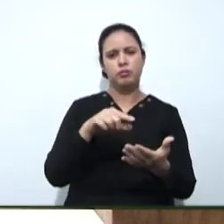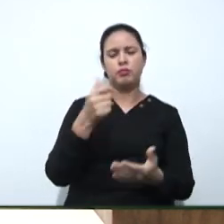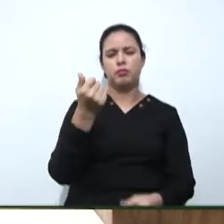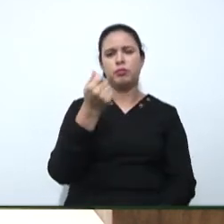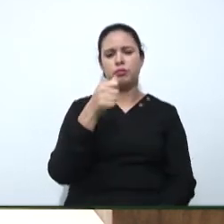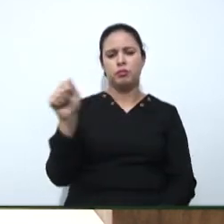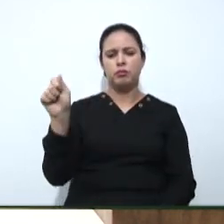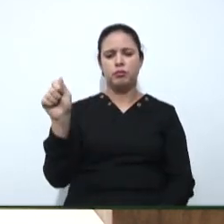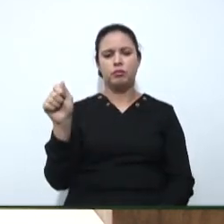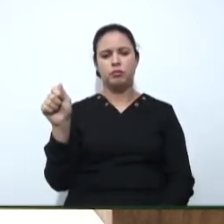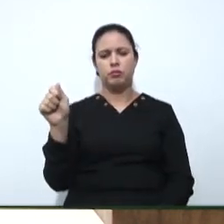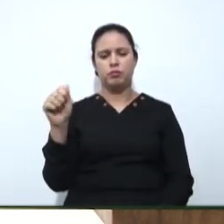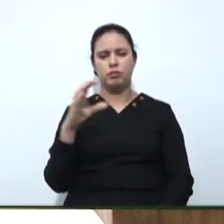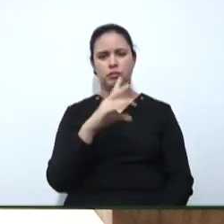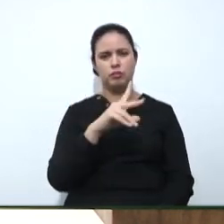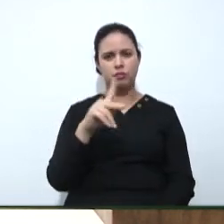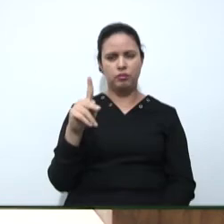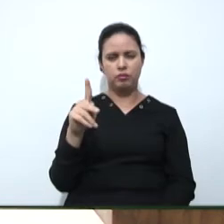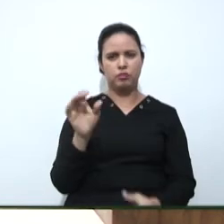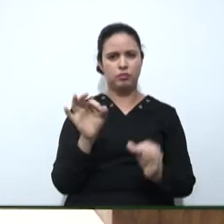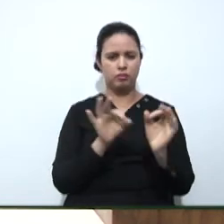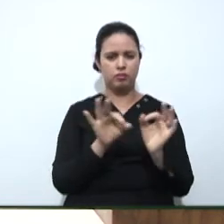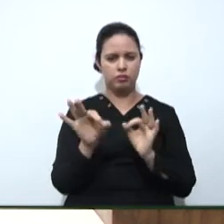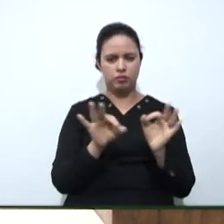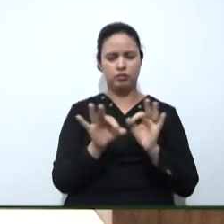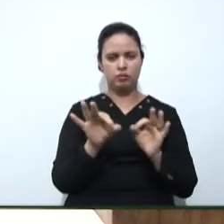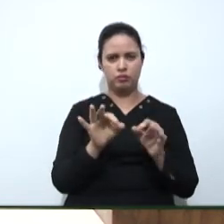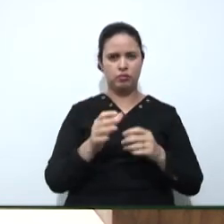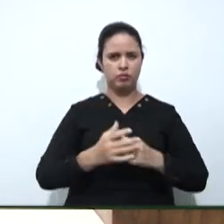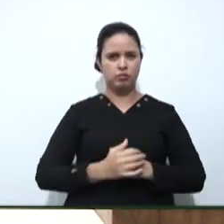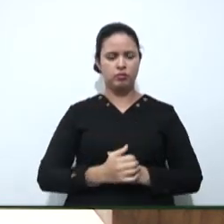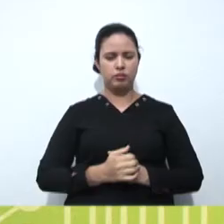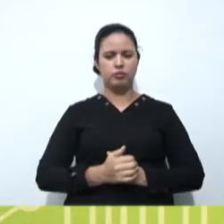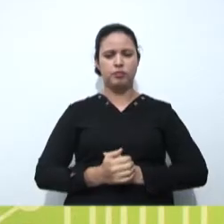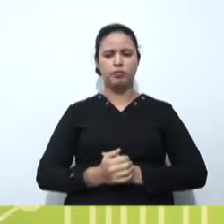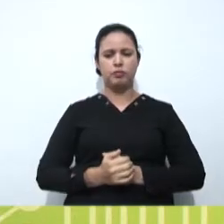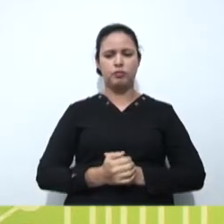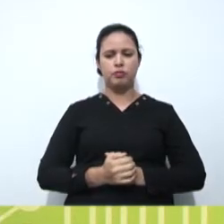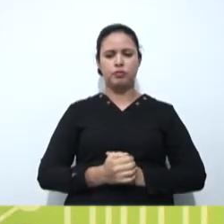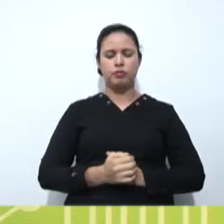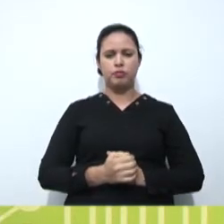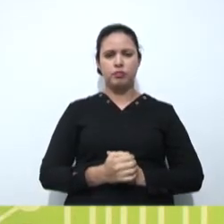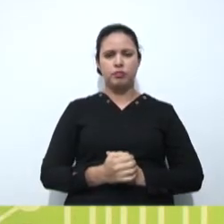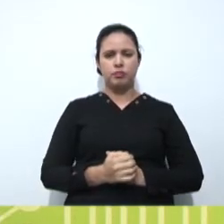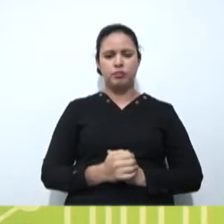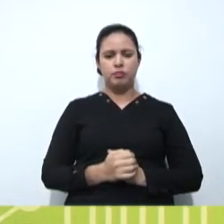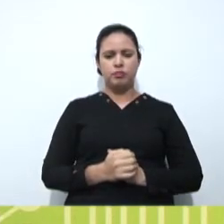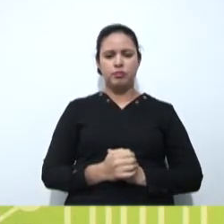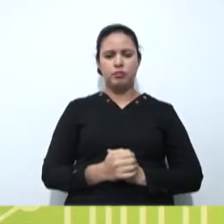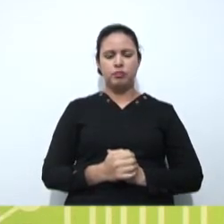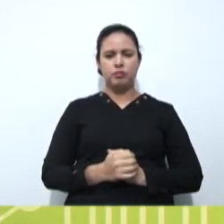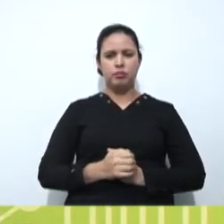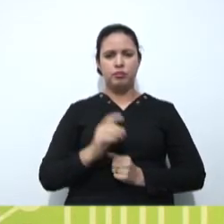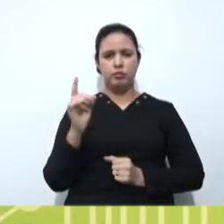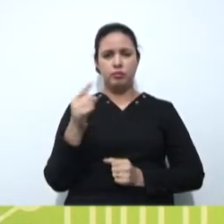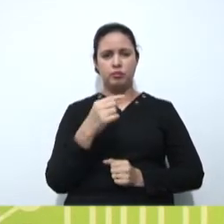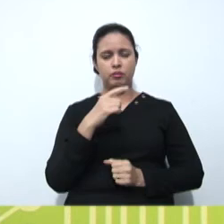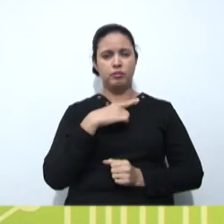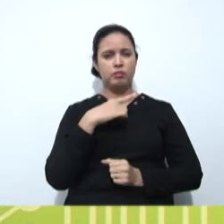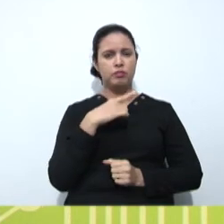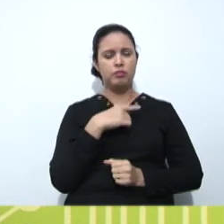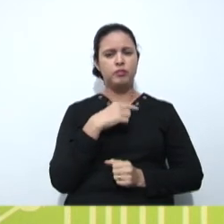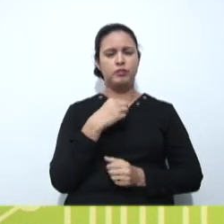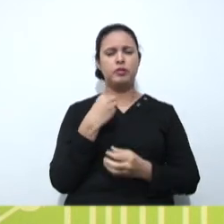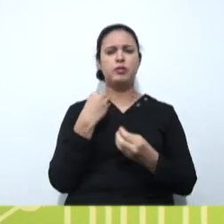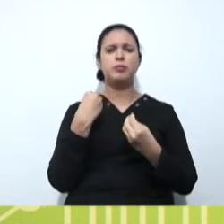associativismo, cooperativismo, planejamento para as mesmas, professora. Muito bem. E a gente traz aqui, então, mas para